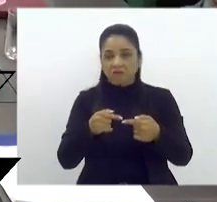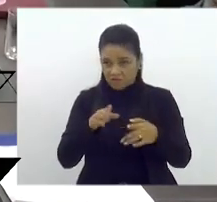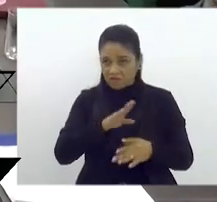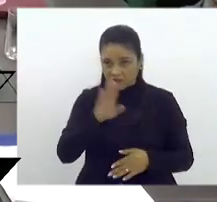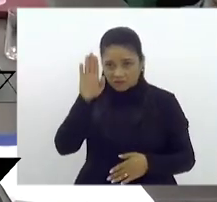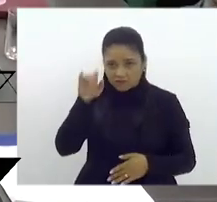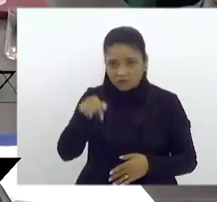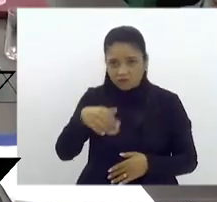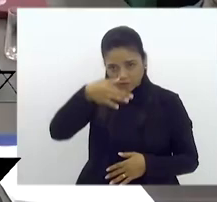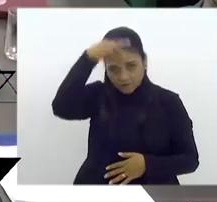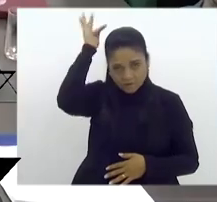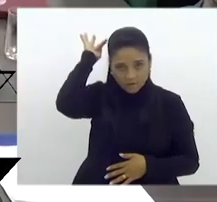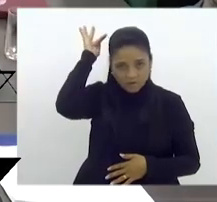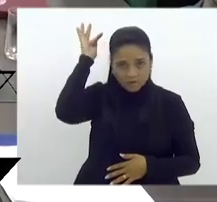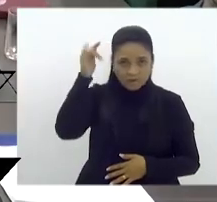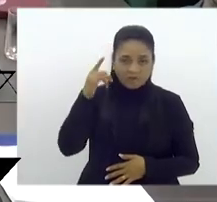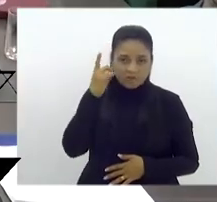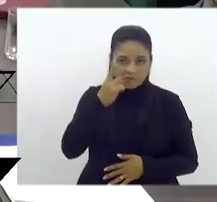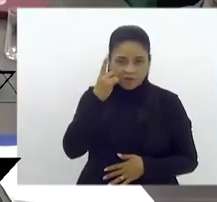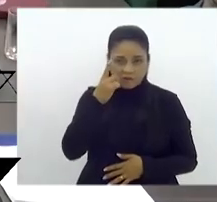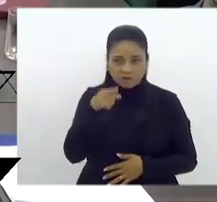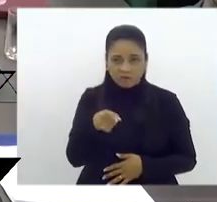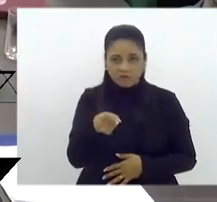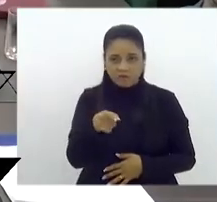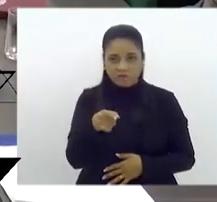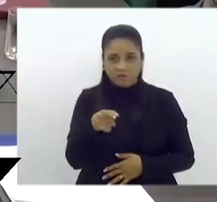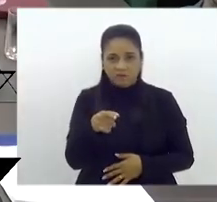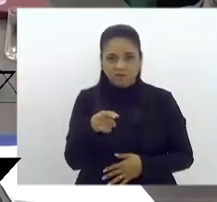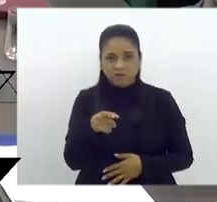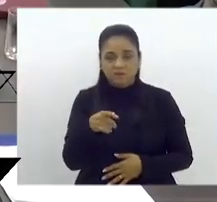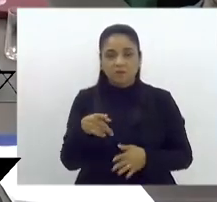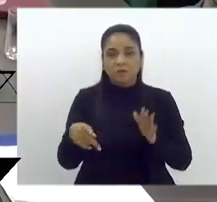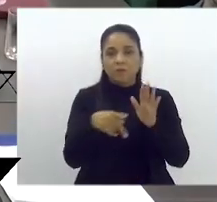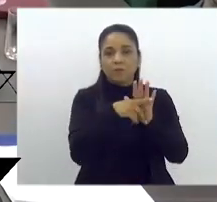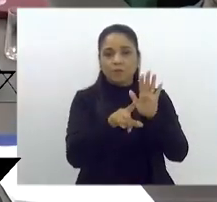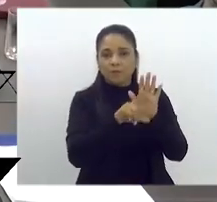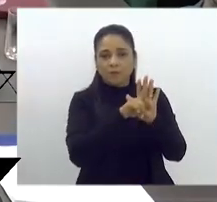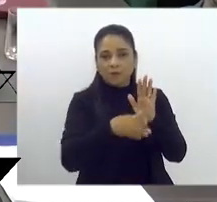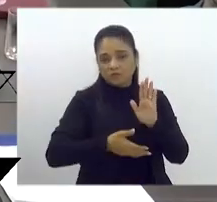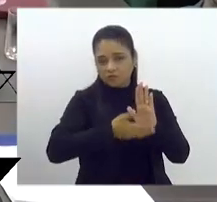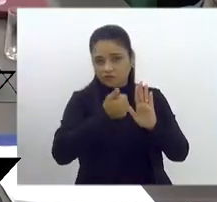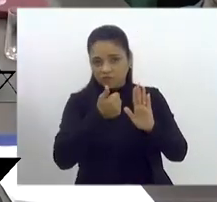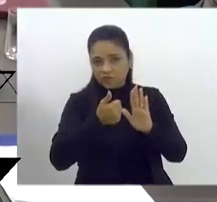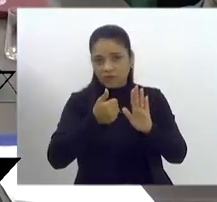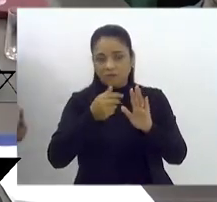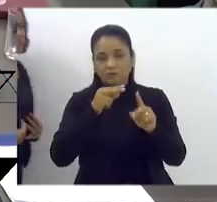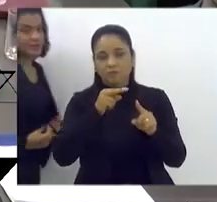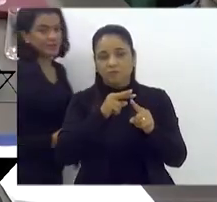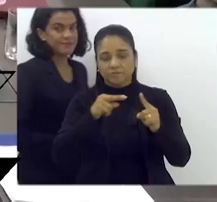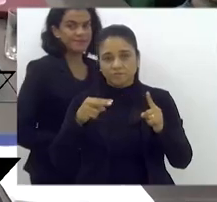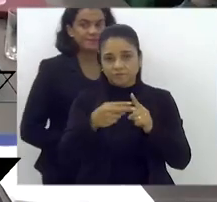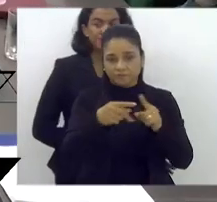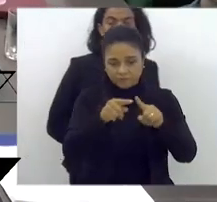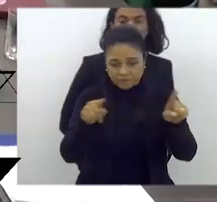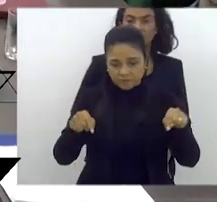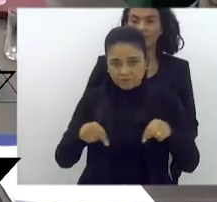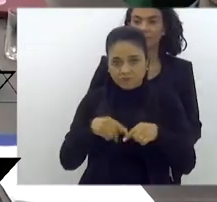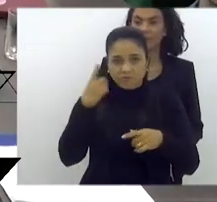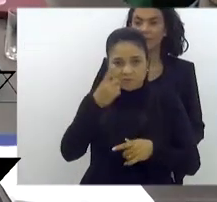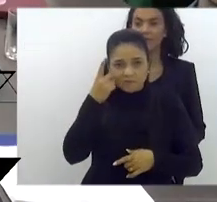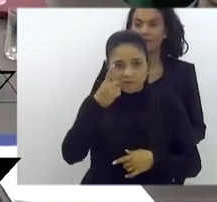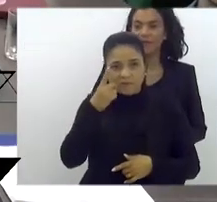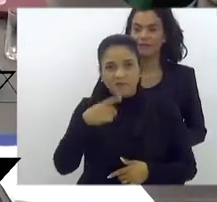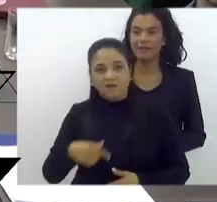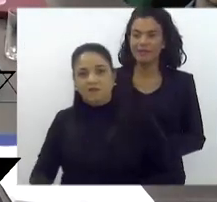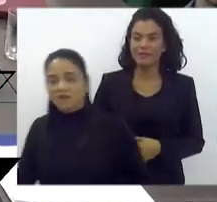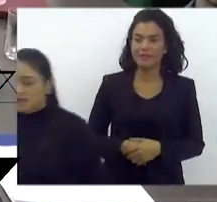Não, não. Vai discutir, deputado... De vistas. Projeto retirado de pauta com vista para o gabinete do deputado